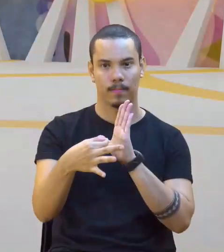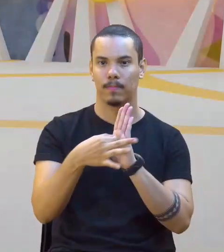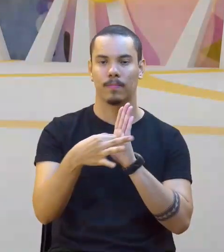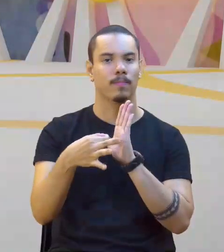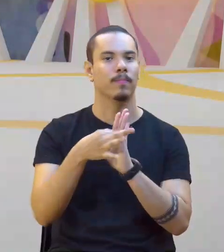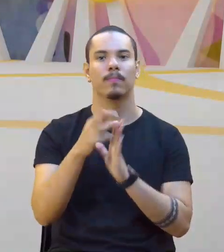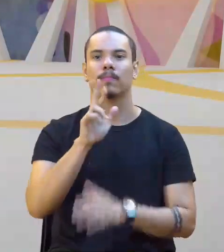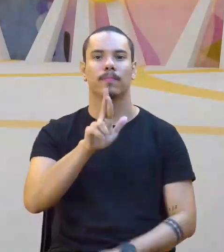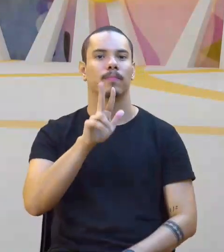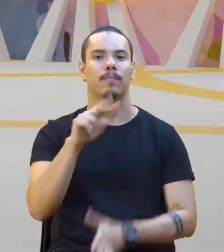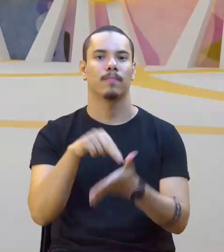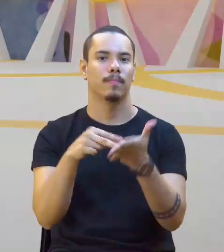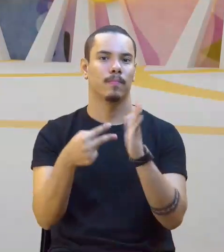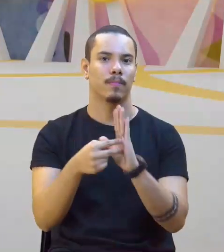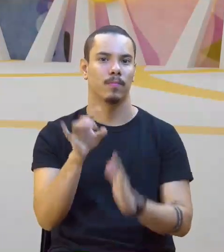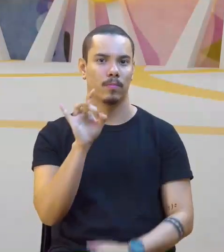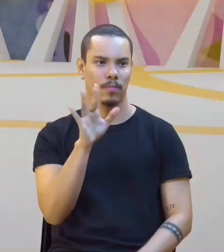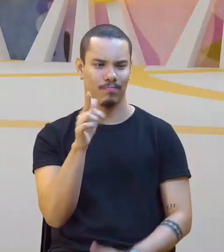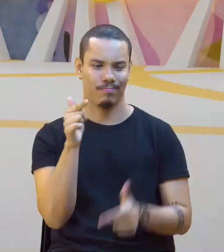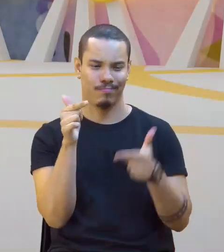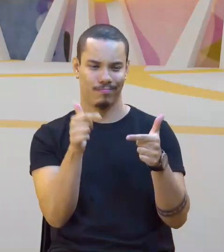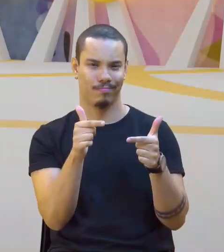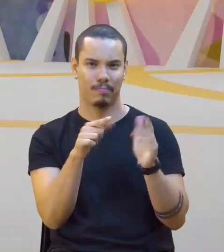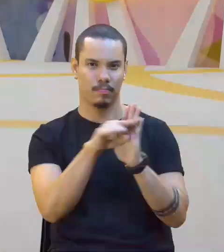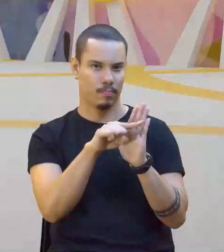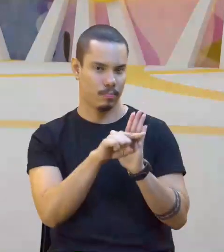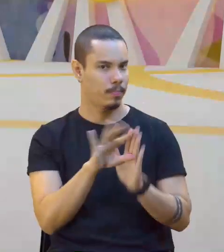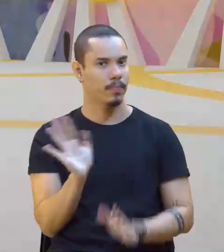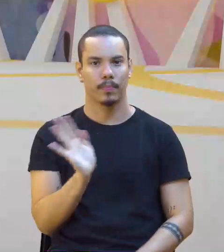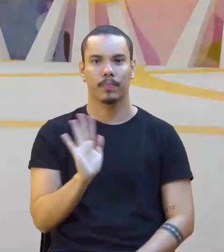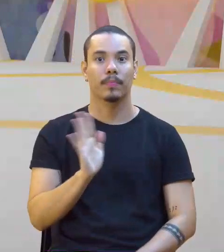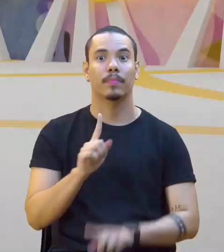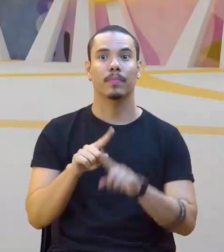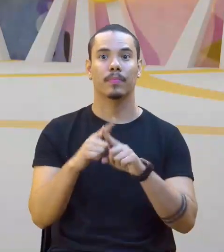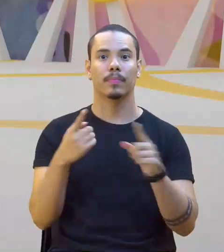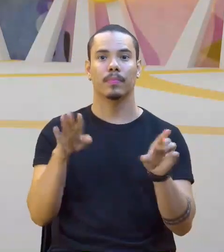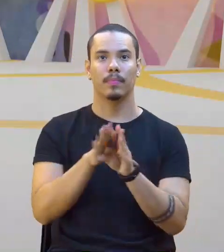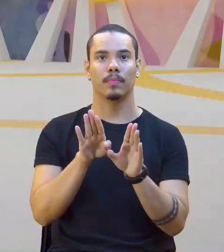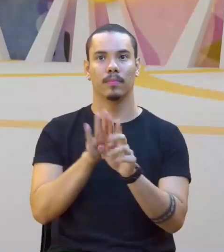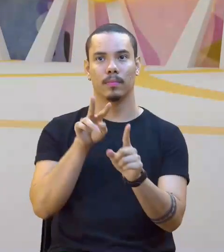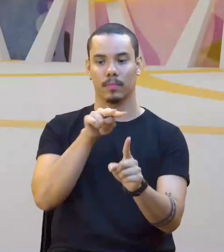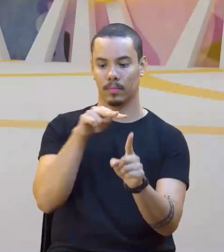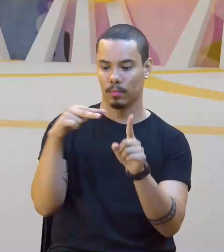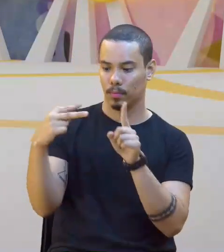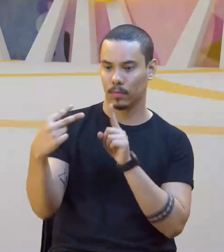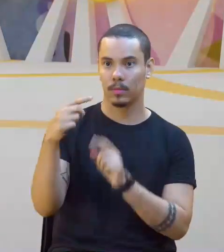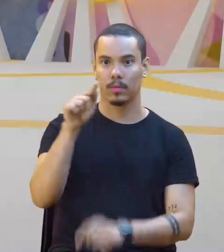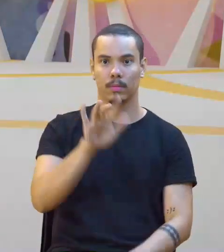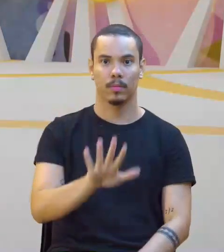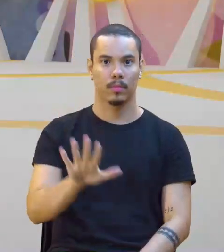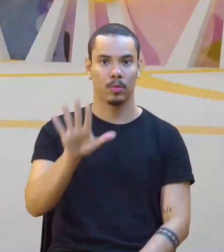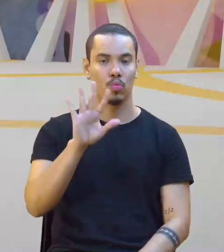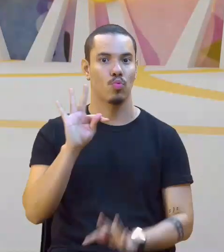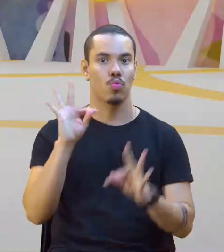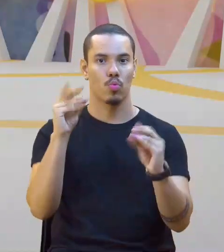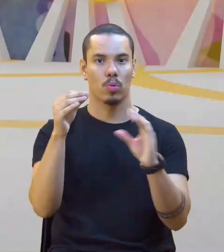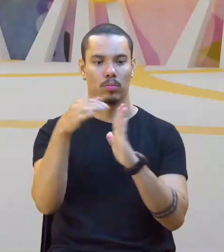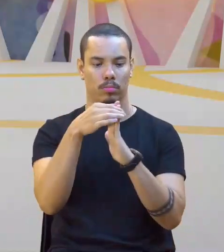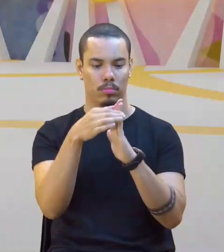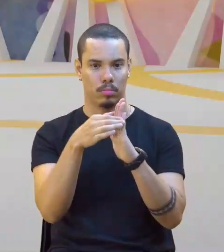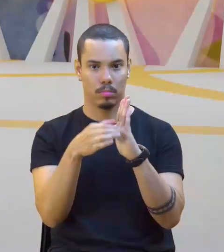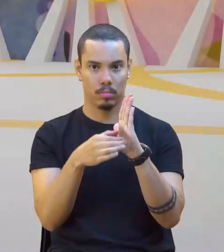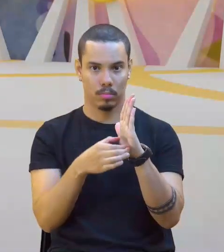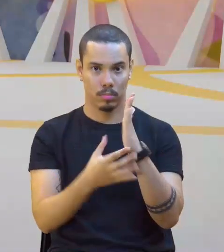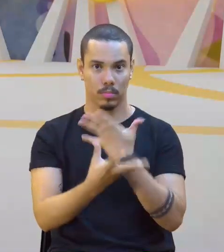com olhar só as coisas negativas, mas olhar o todo, né? Como um todo, todas as partes aí que compõem